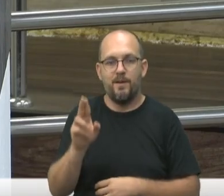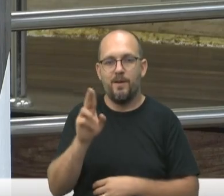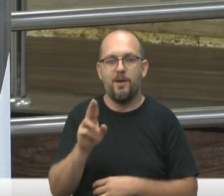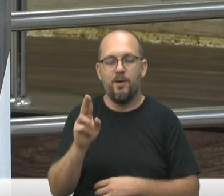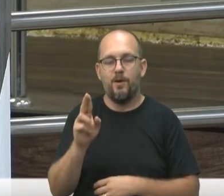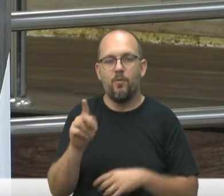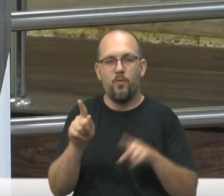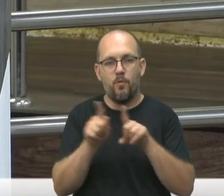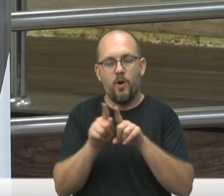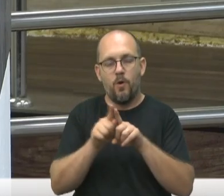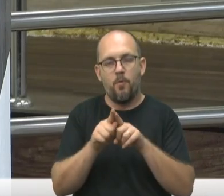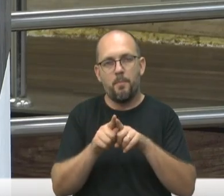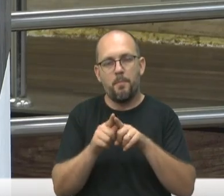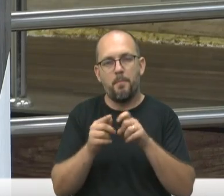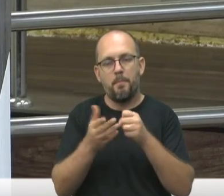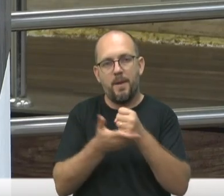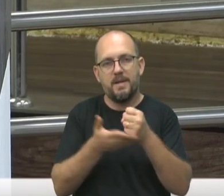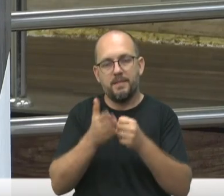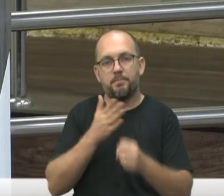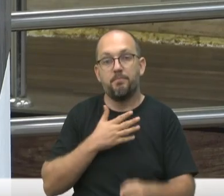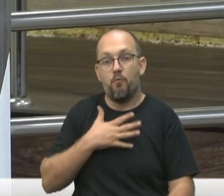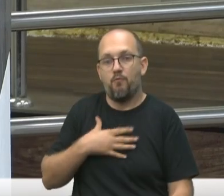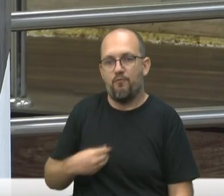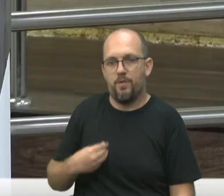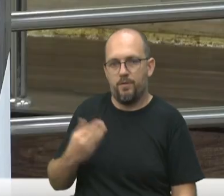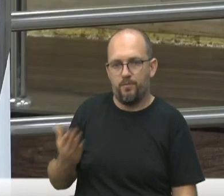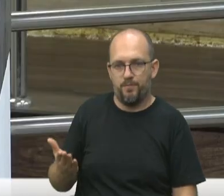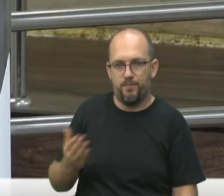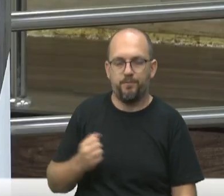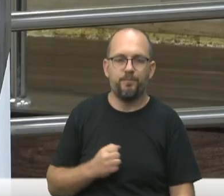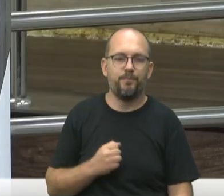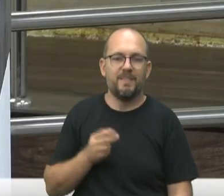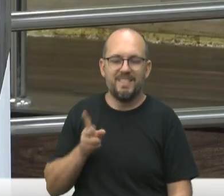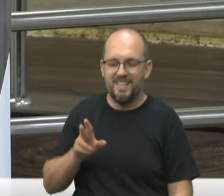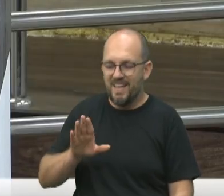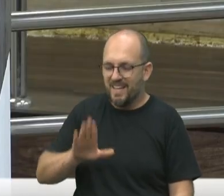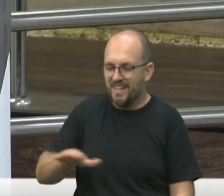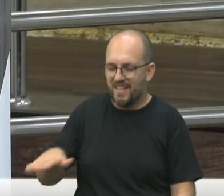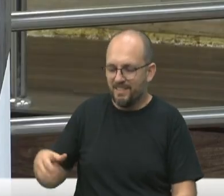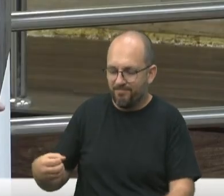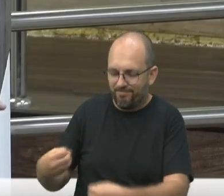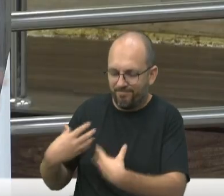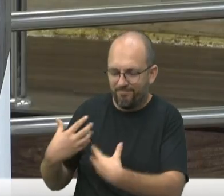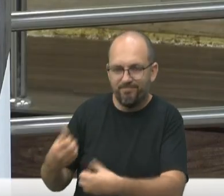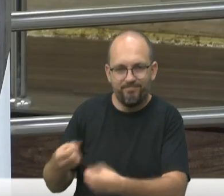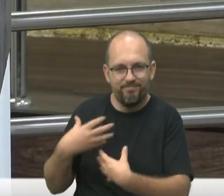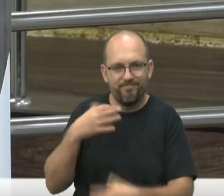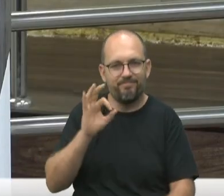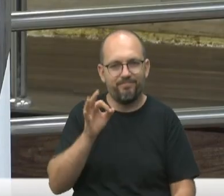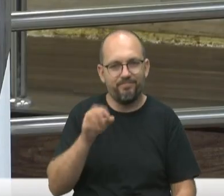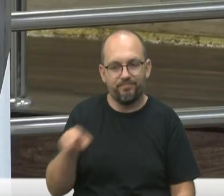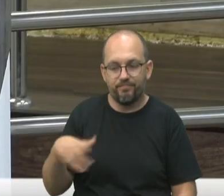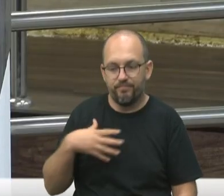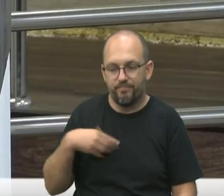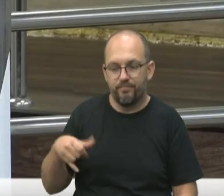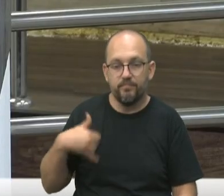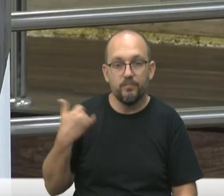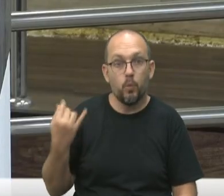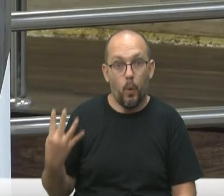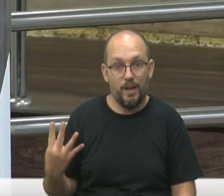de fundo meu filho. A gente aprende muito com as crianças, né? Meu filho, aos 4 anos de